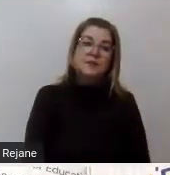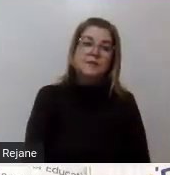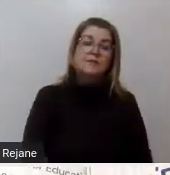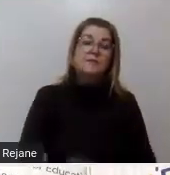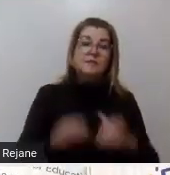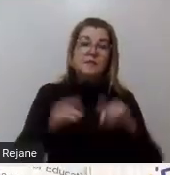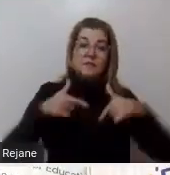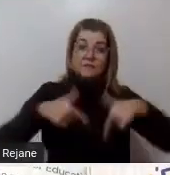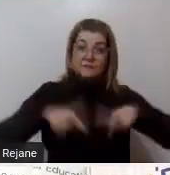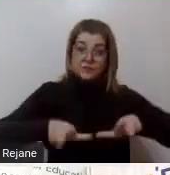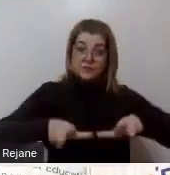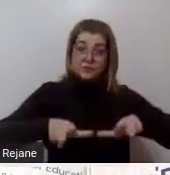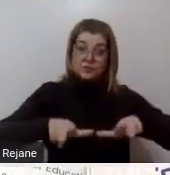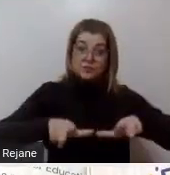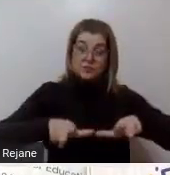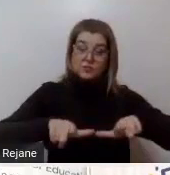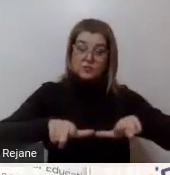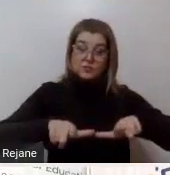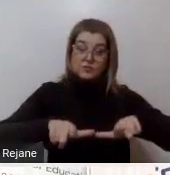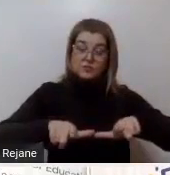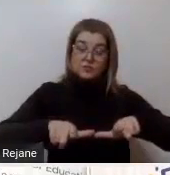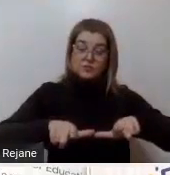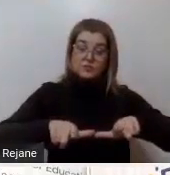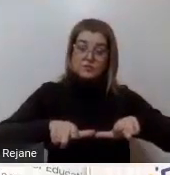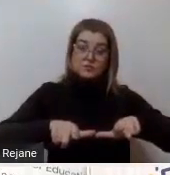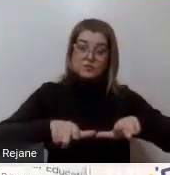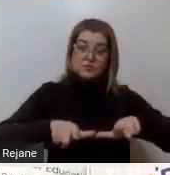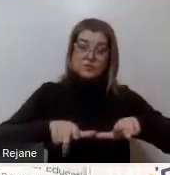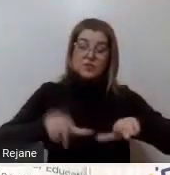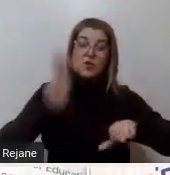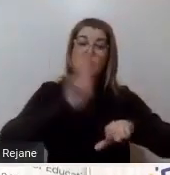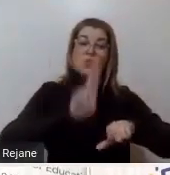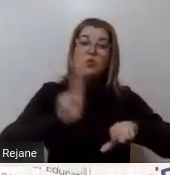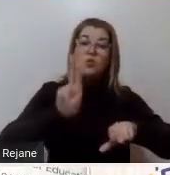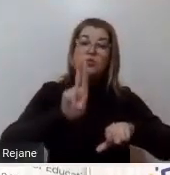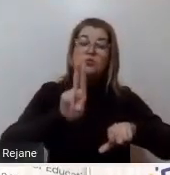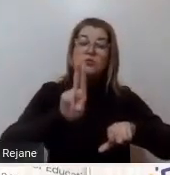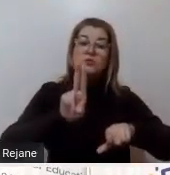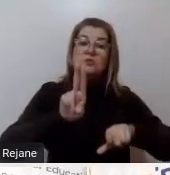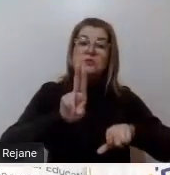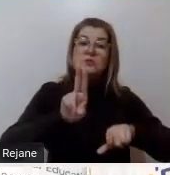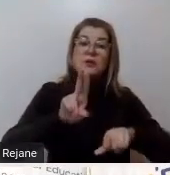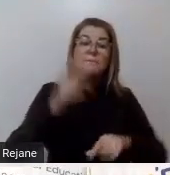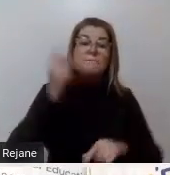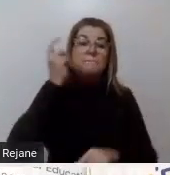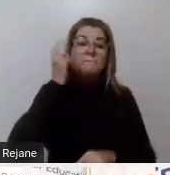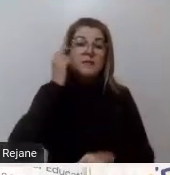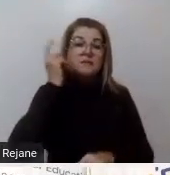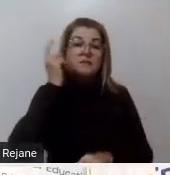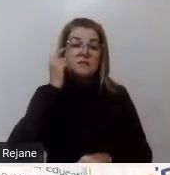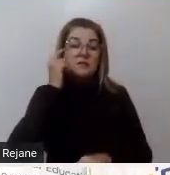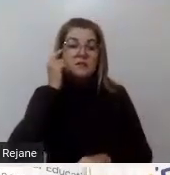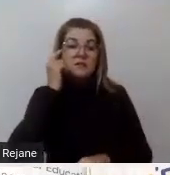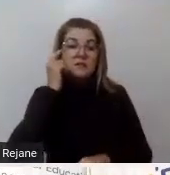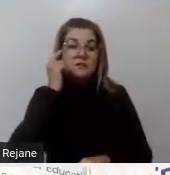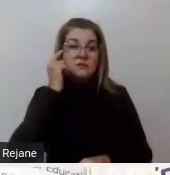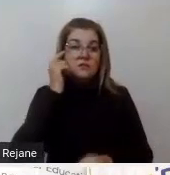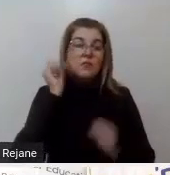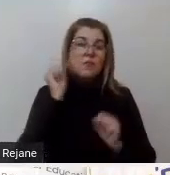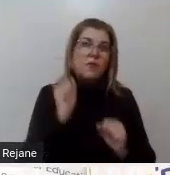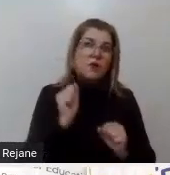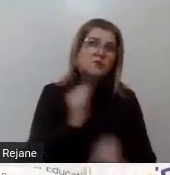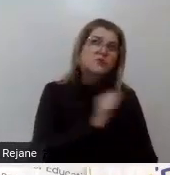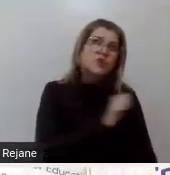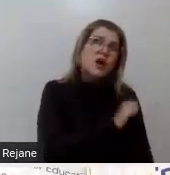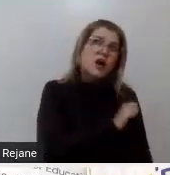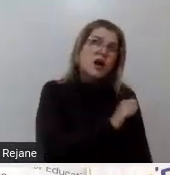vídeos, que vocês façam também a transcrição desses vídeos, pensando que você pode ter algum aluno